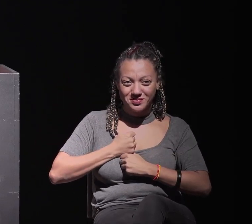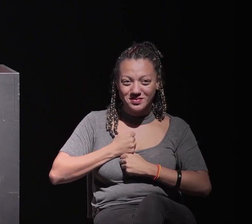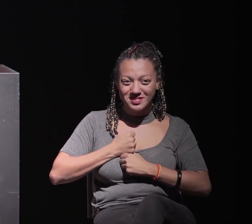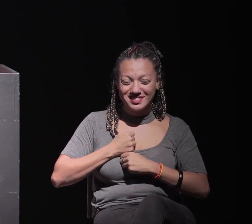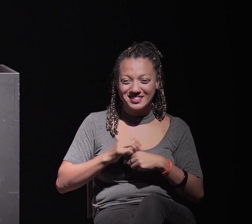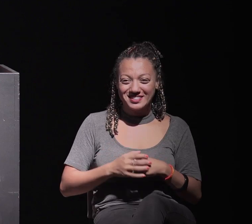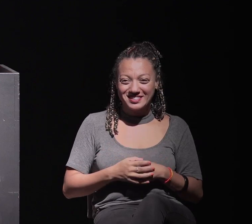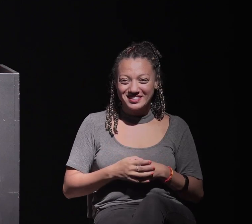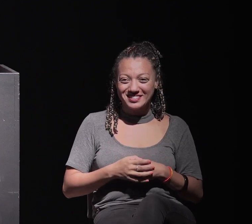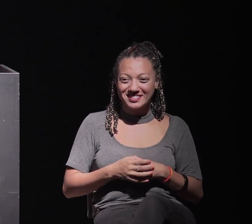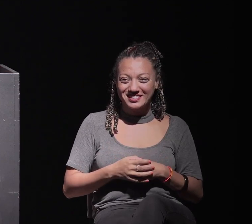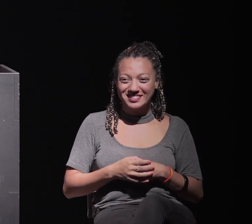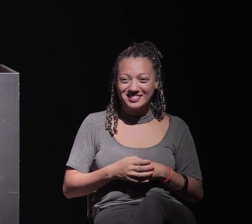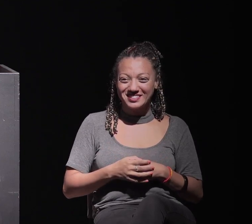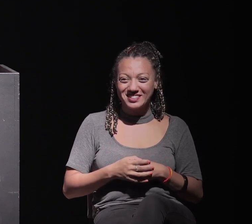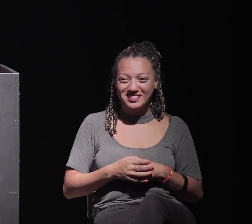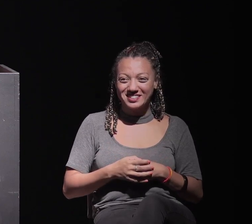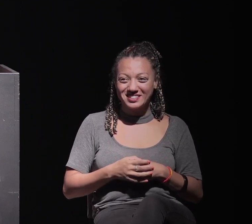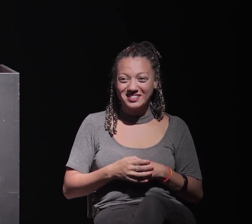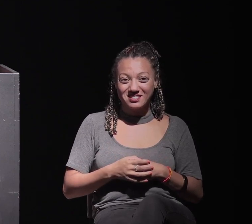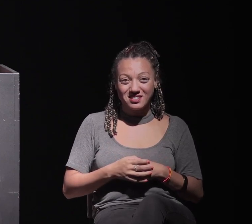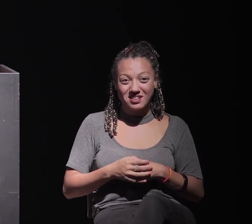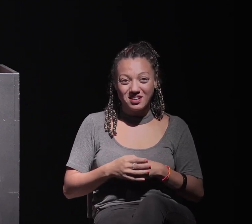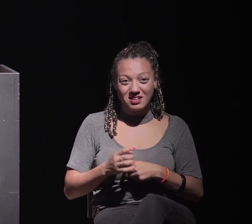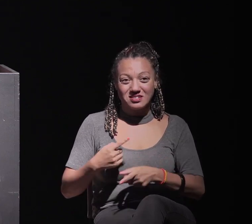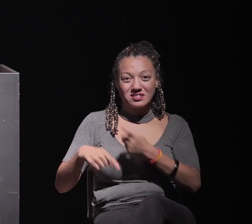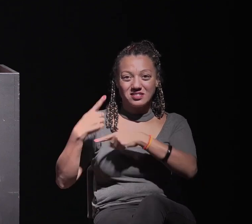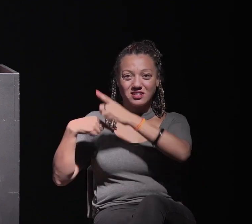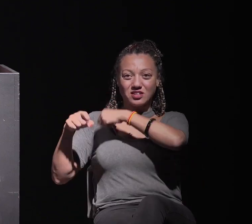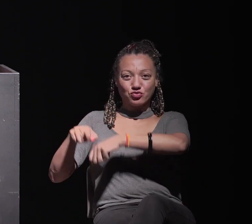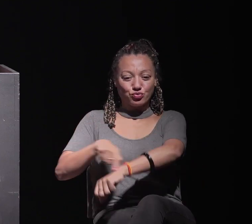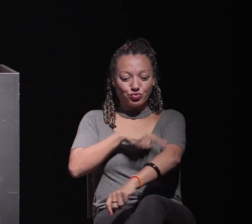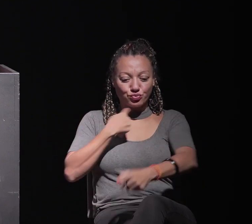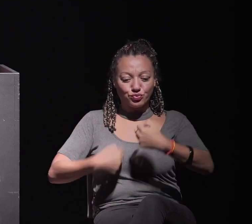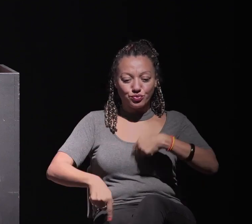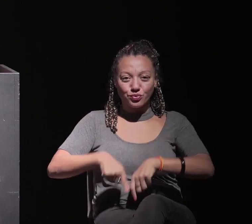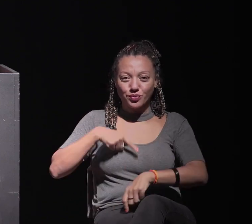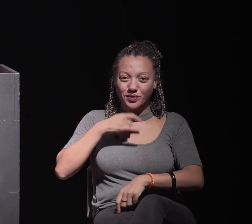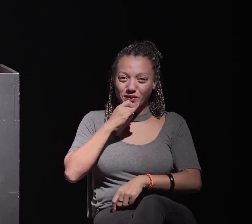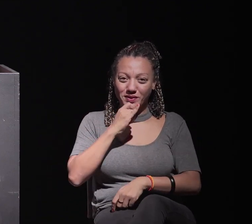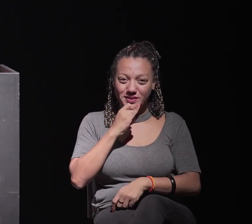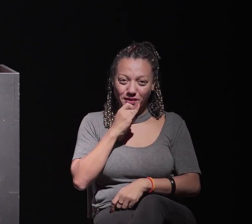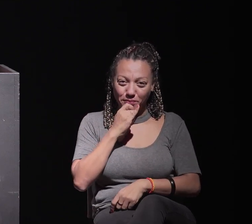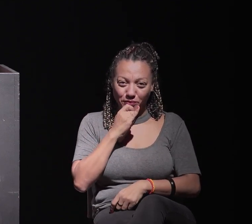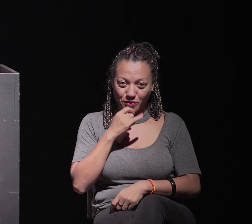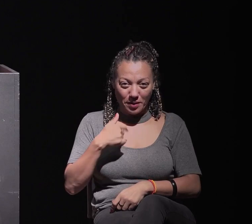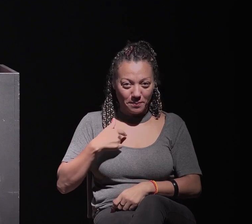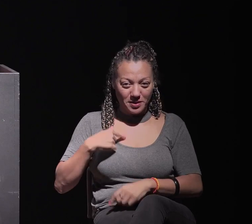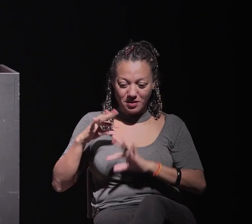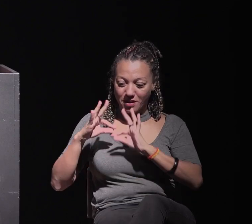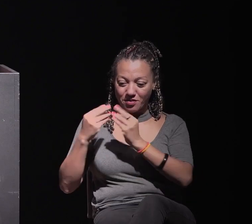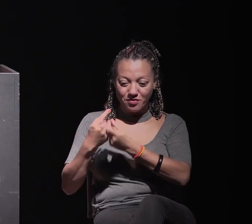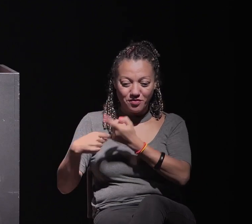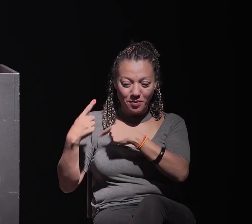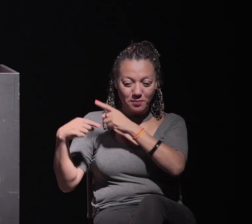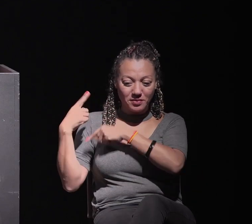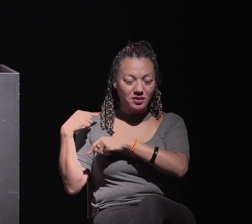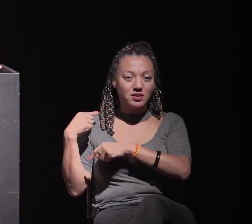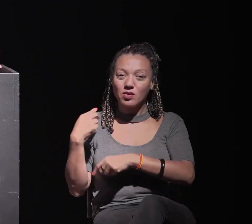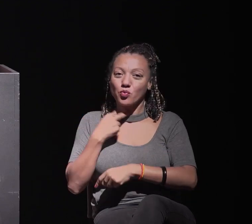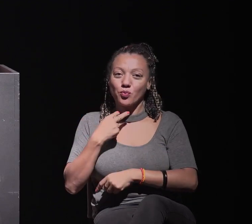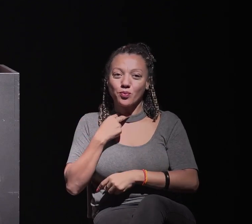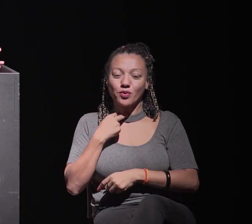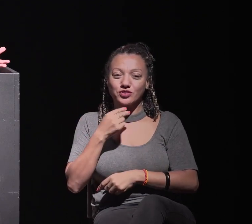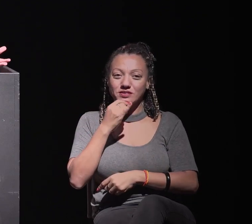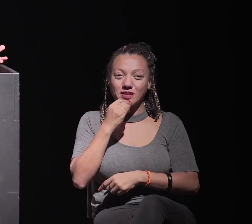céu. Isso tem a ver com a questão do sangue mesmo. Então, não tem como eu ter um viking como ancestral, graças aos meus ancestrais,